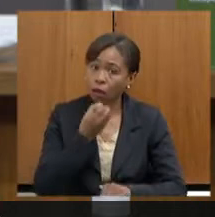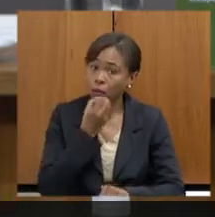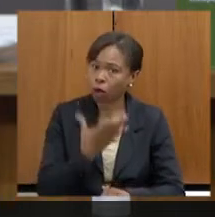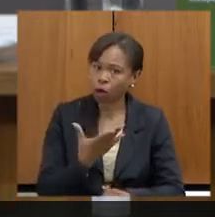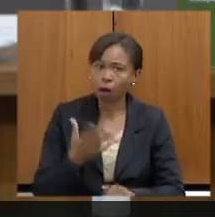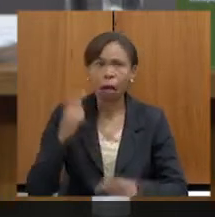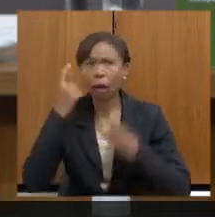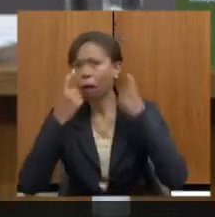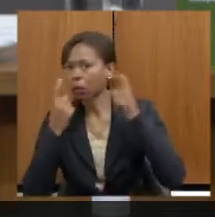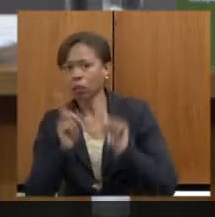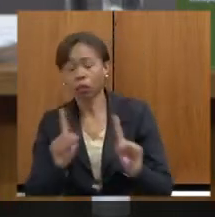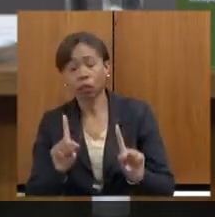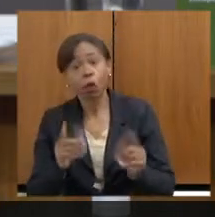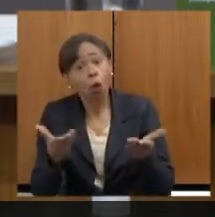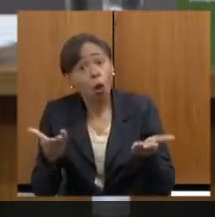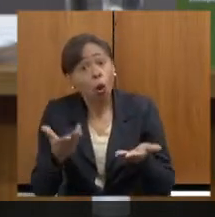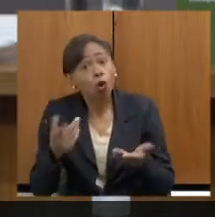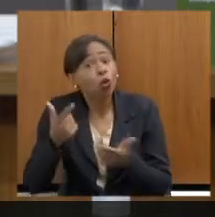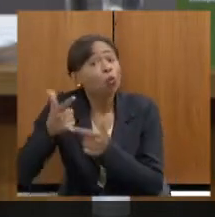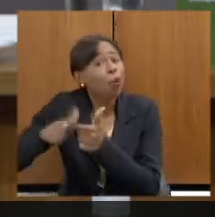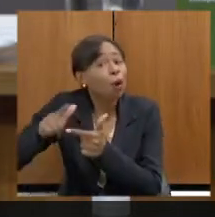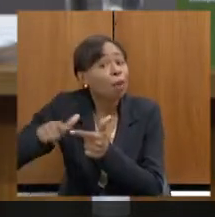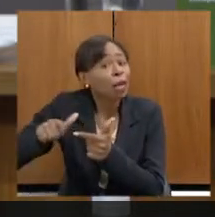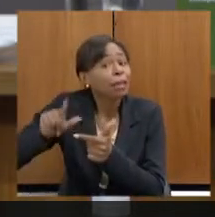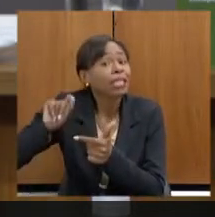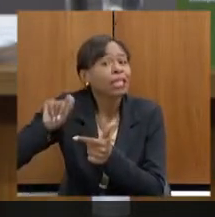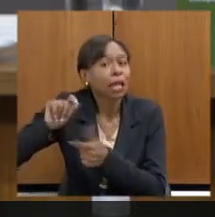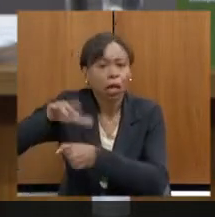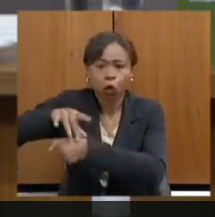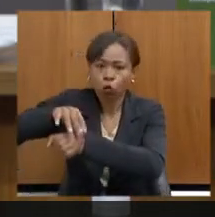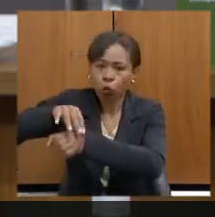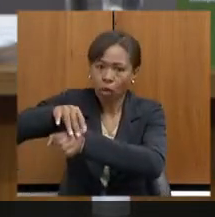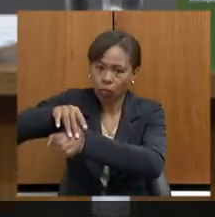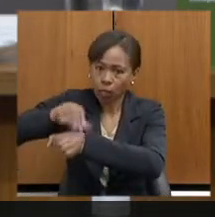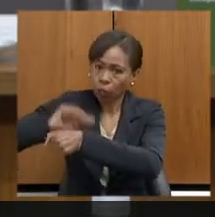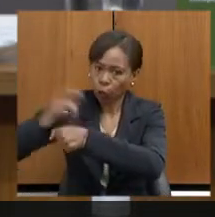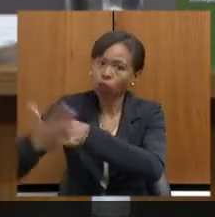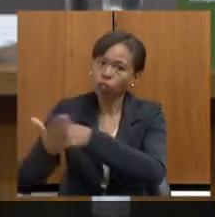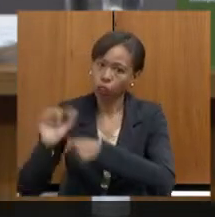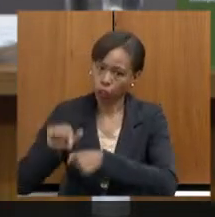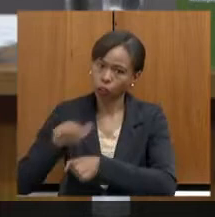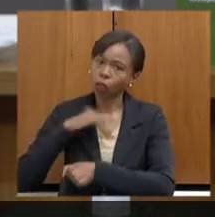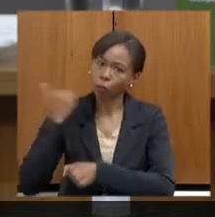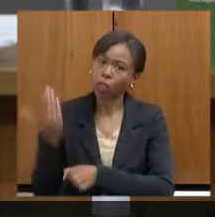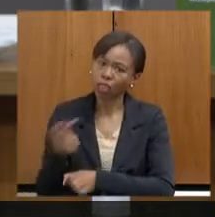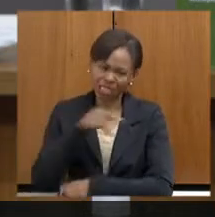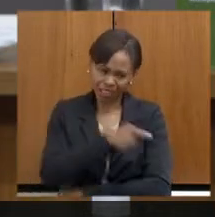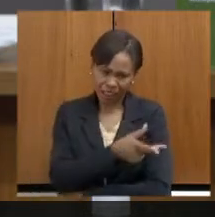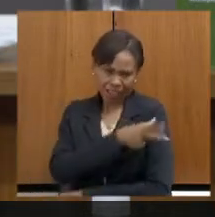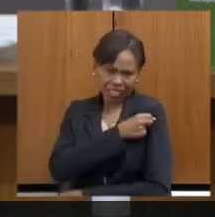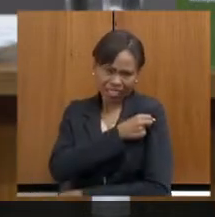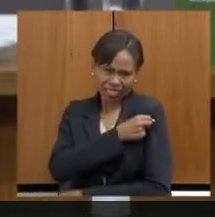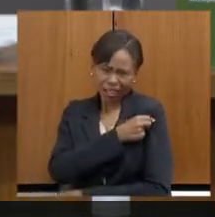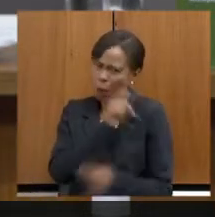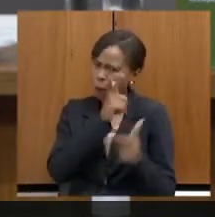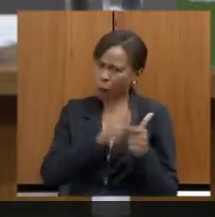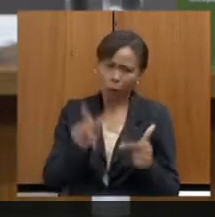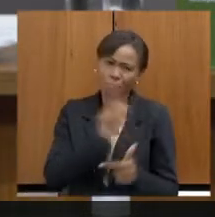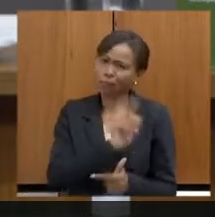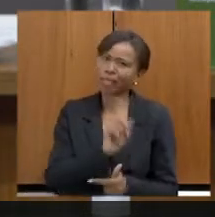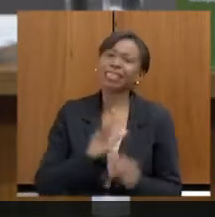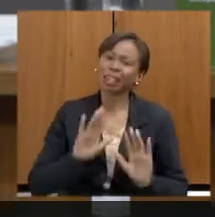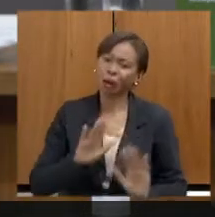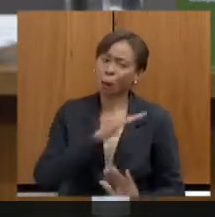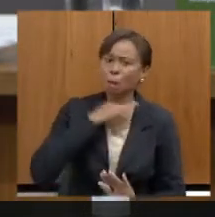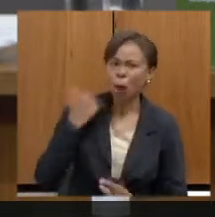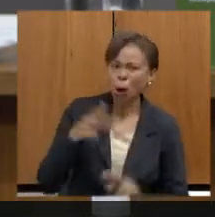hoje é que o problema está na doença não né vacina a gente tem mortes pela doença mas não temos mortos pela vacina então a vacinação